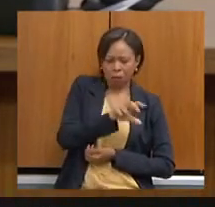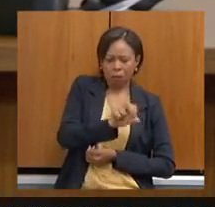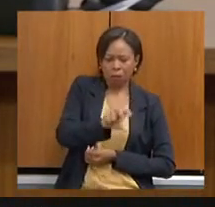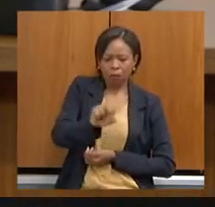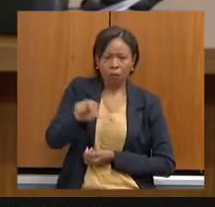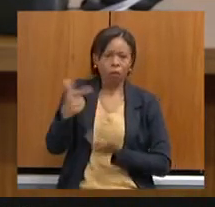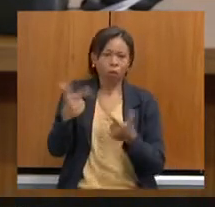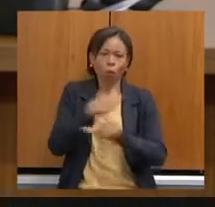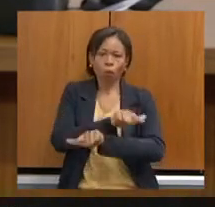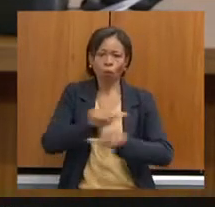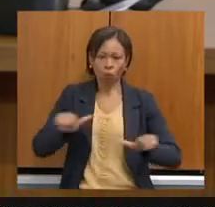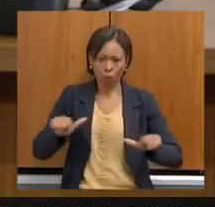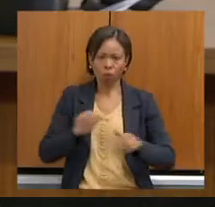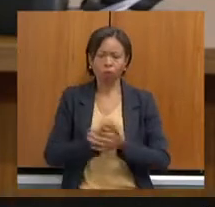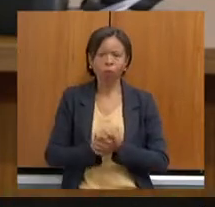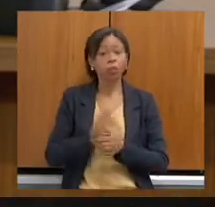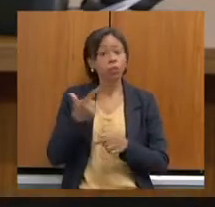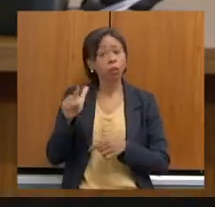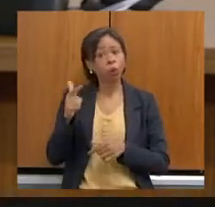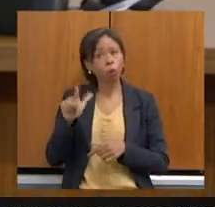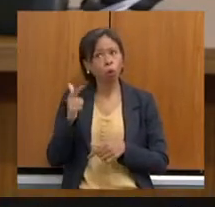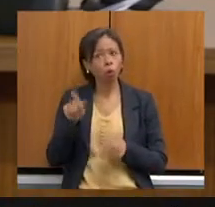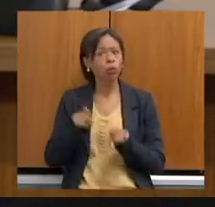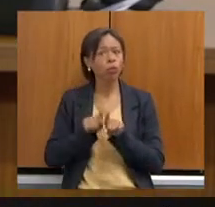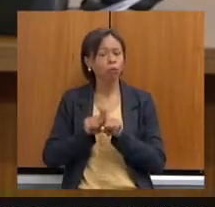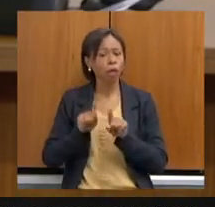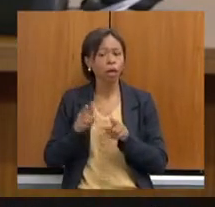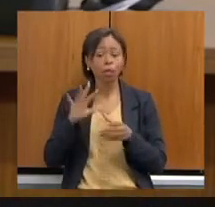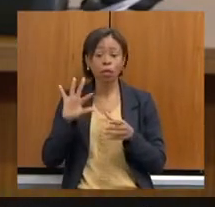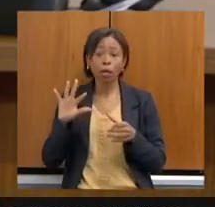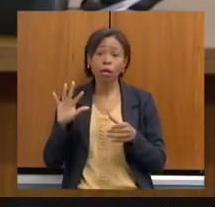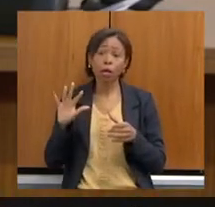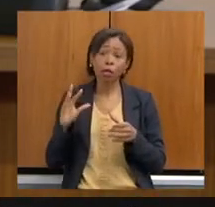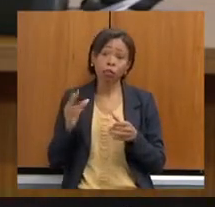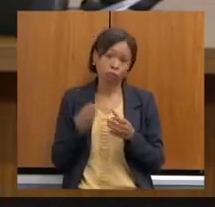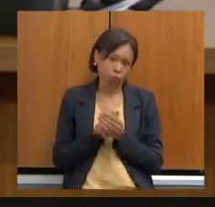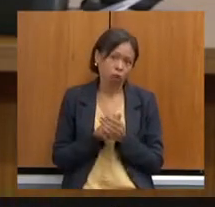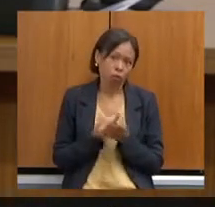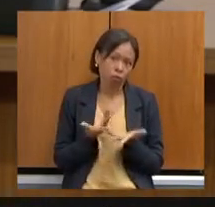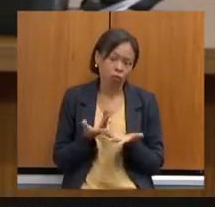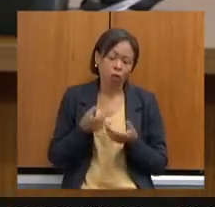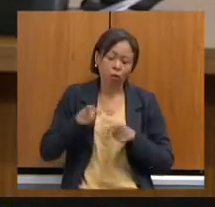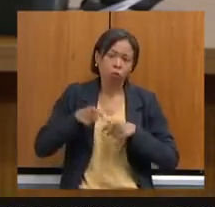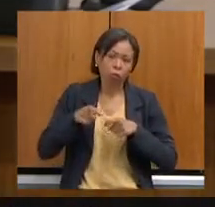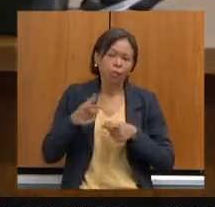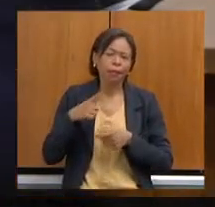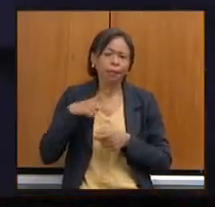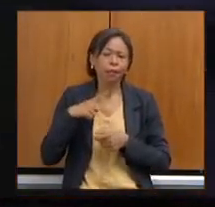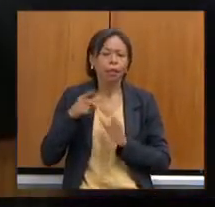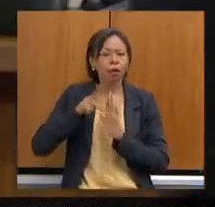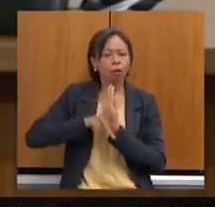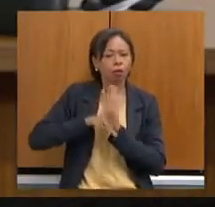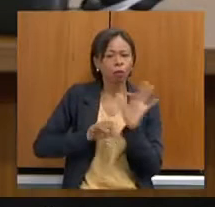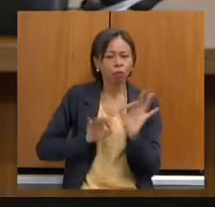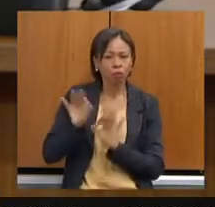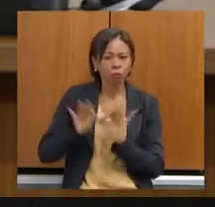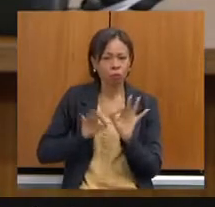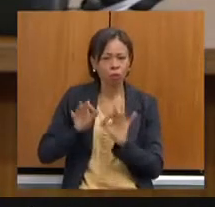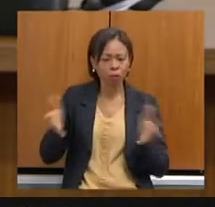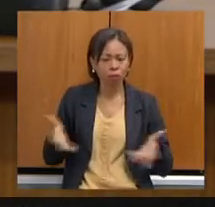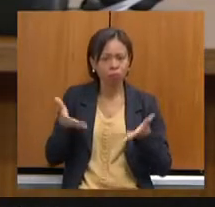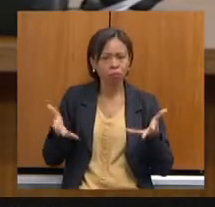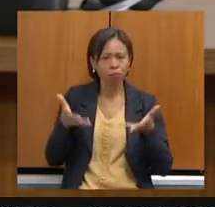e também outros atendimentos na área de inclusão produtiva com projetos que fomentam a